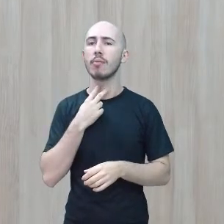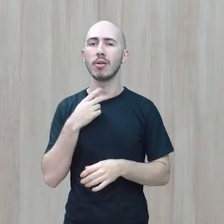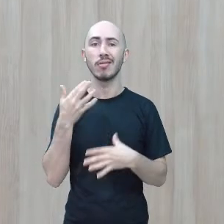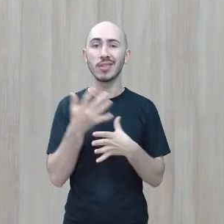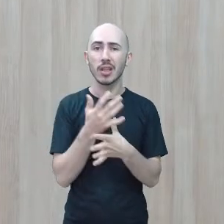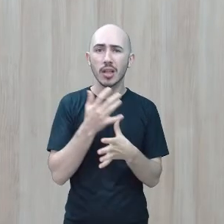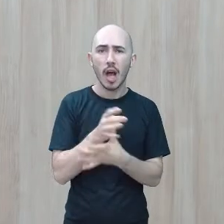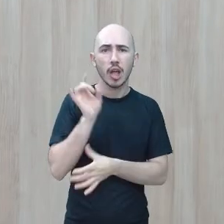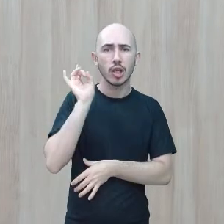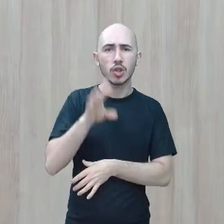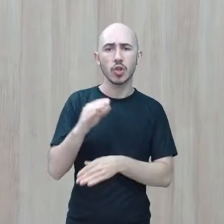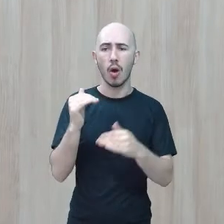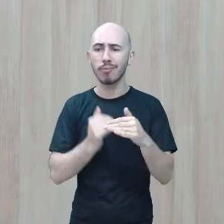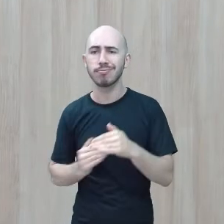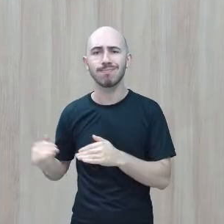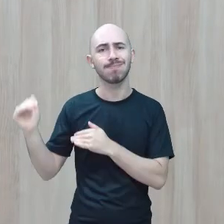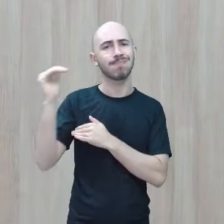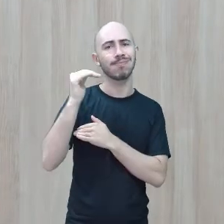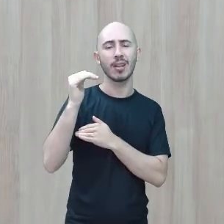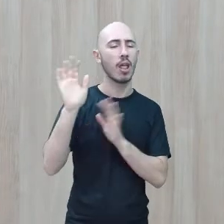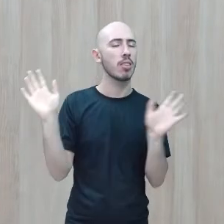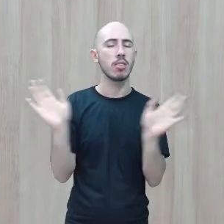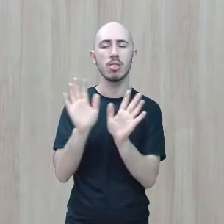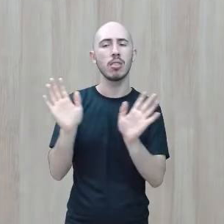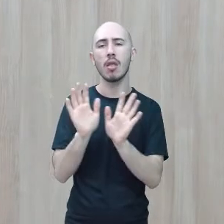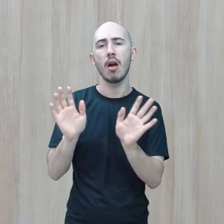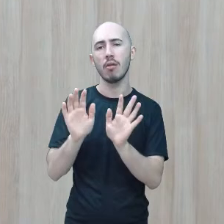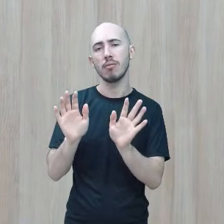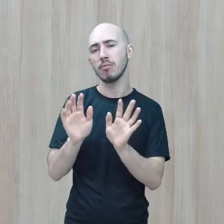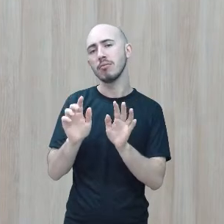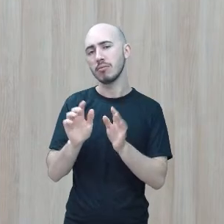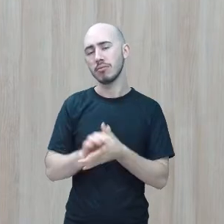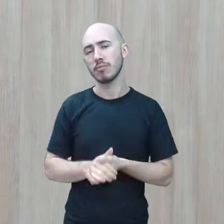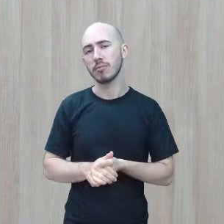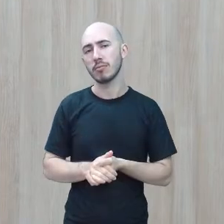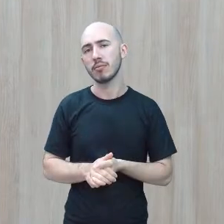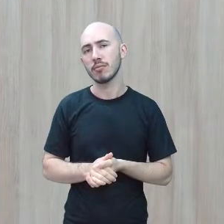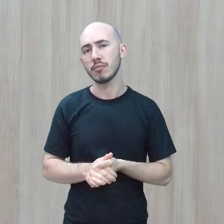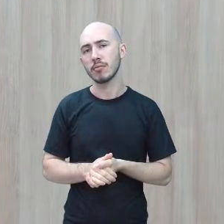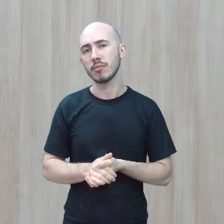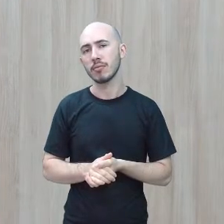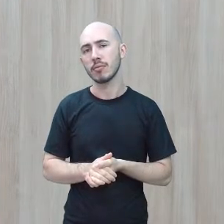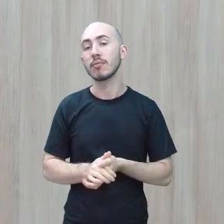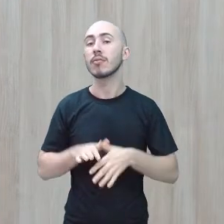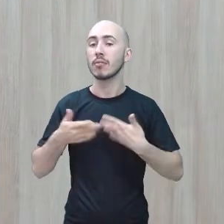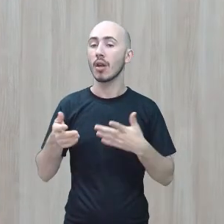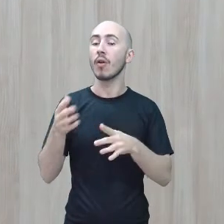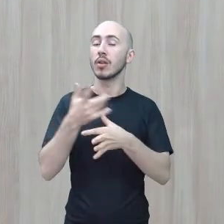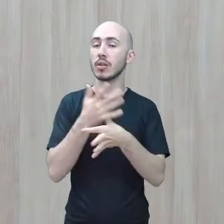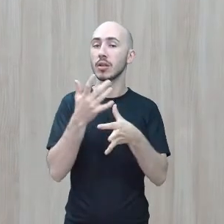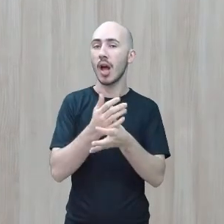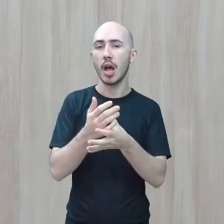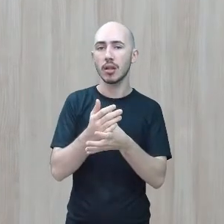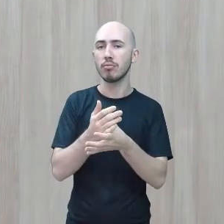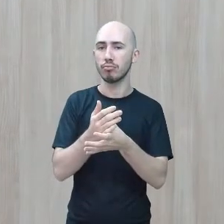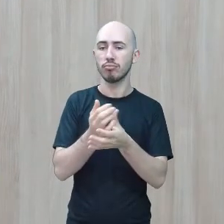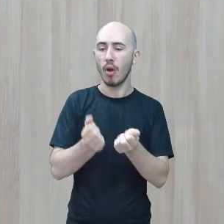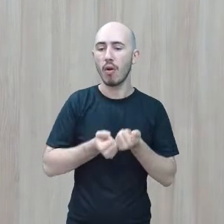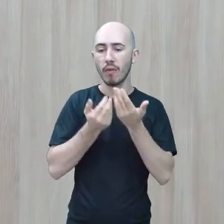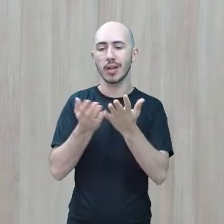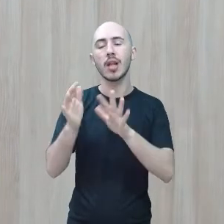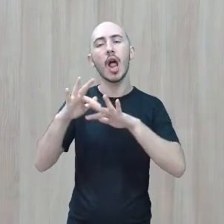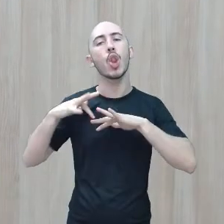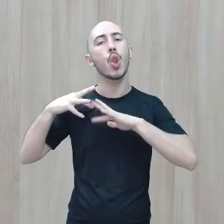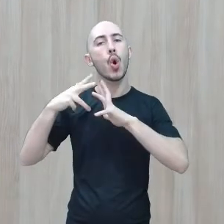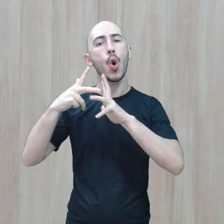feita por uma elite, né? Não só é feita por uma parcela da sociedade, ela é feita para todos, então a gente